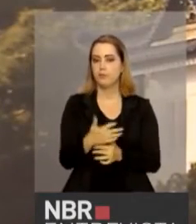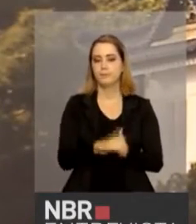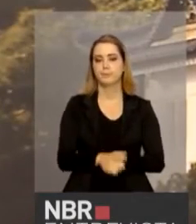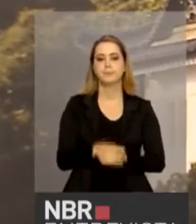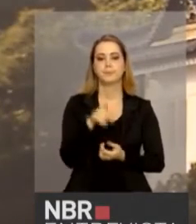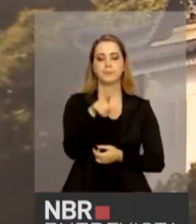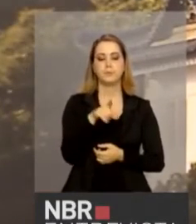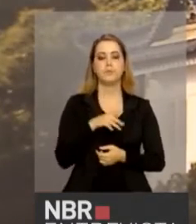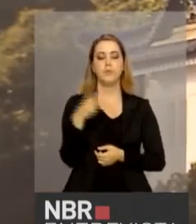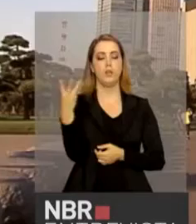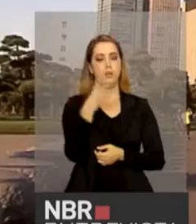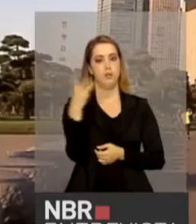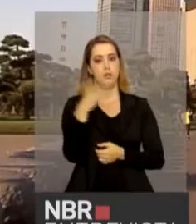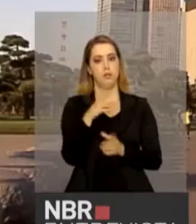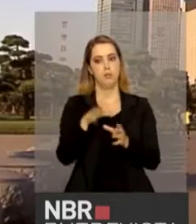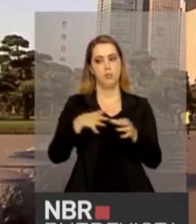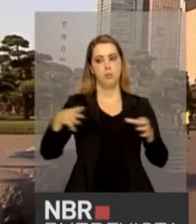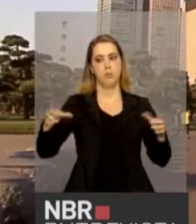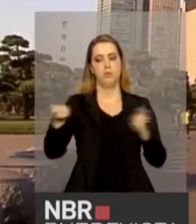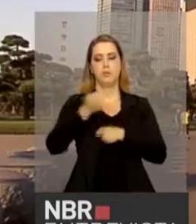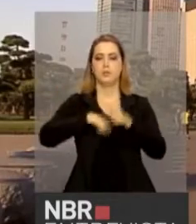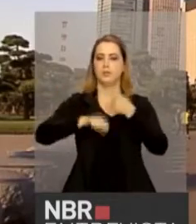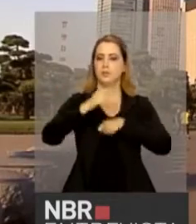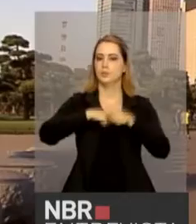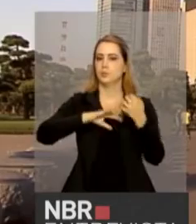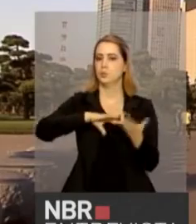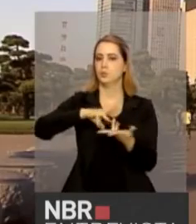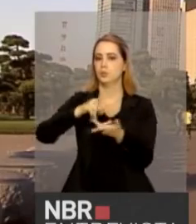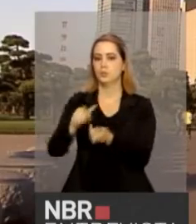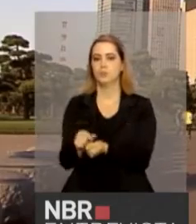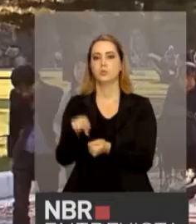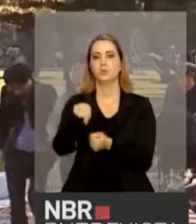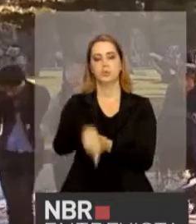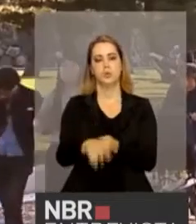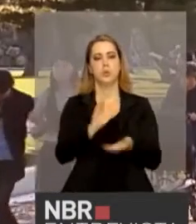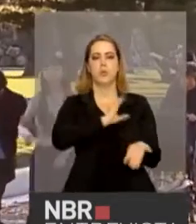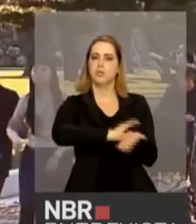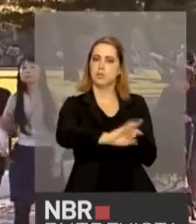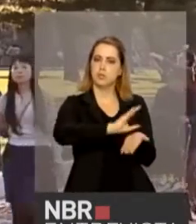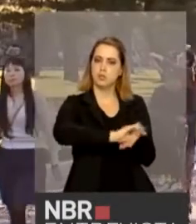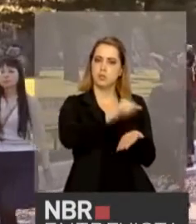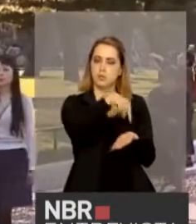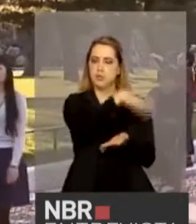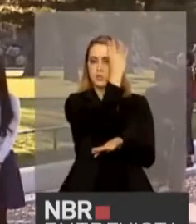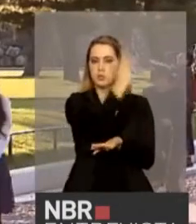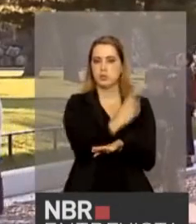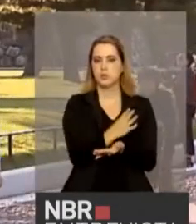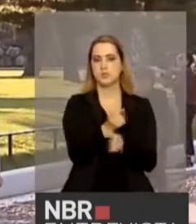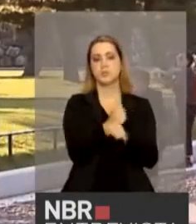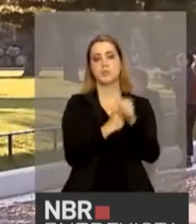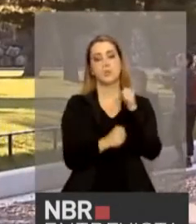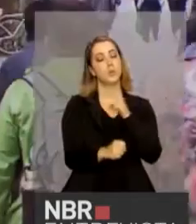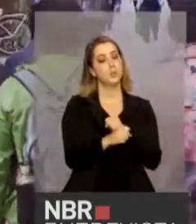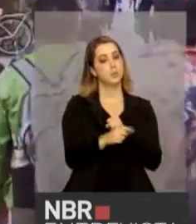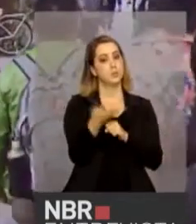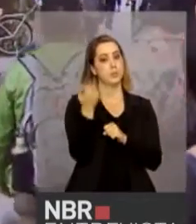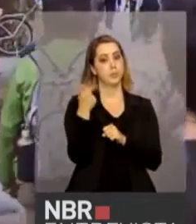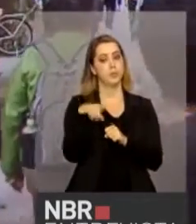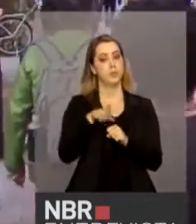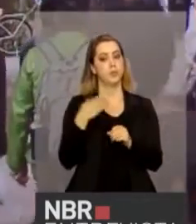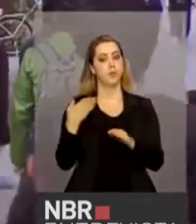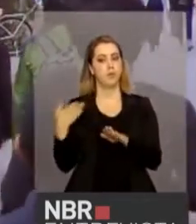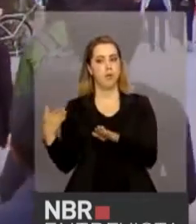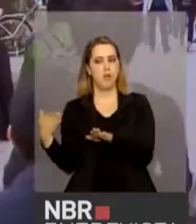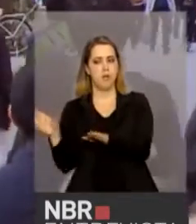do planeta o japão também é um dos países que mais investem no brasil só no ano passado os investimentos diretos do